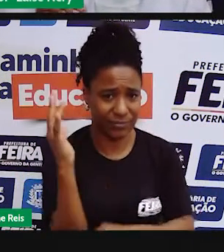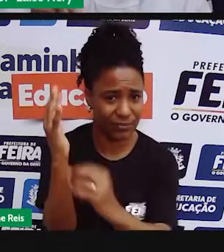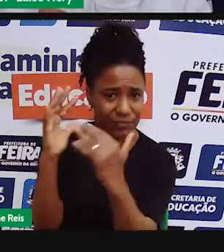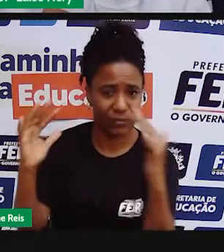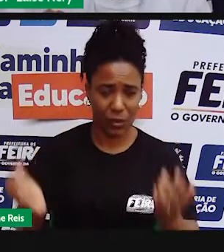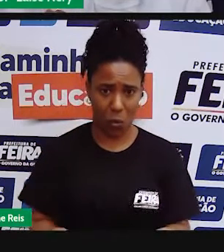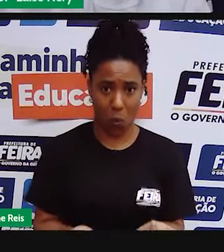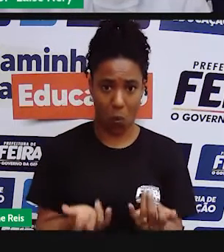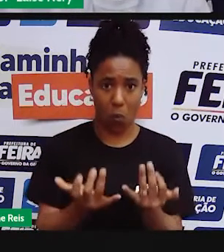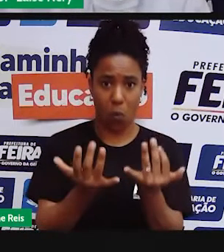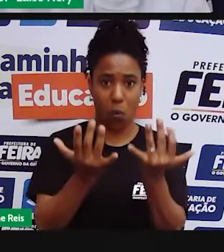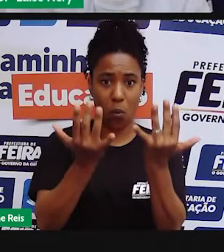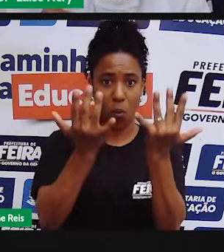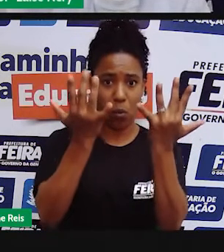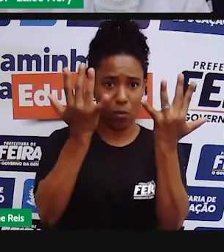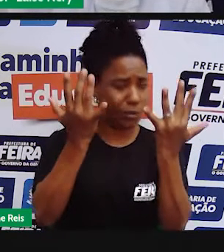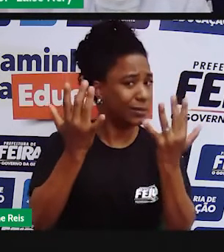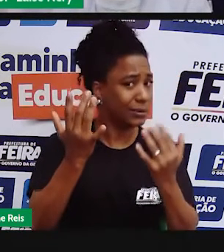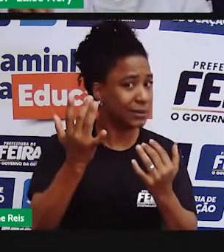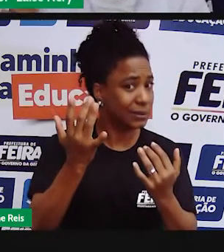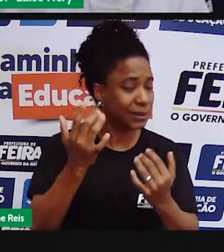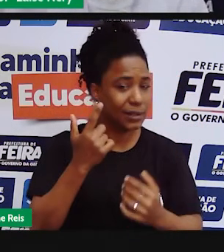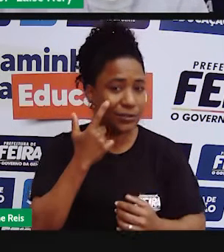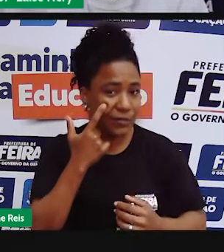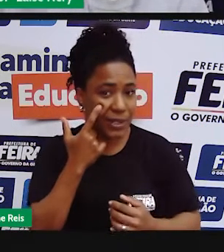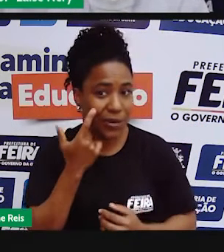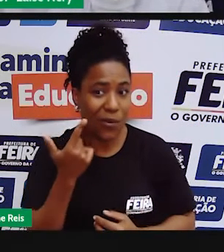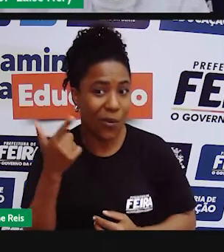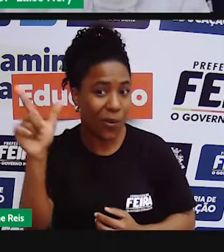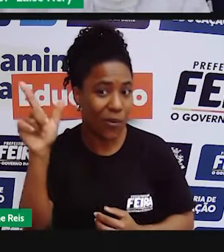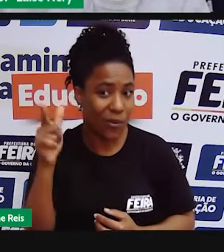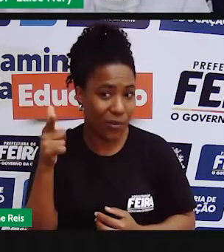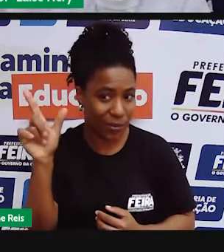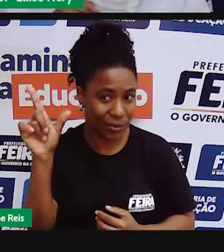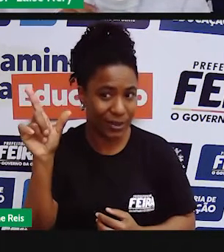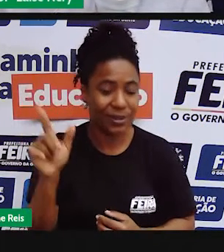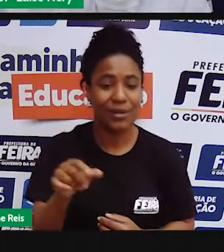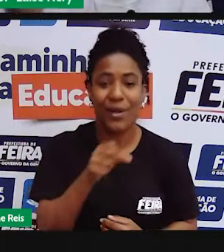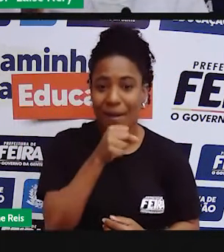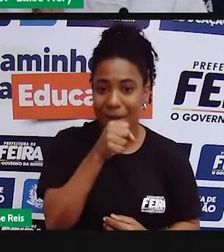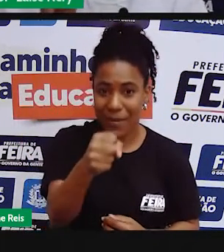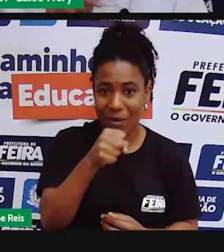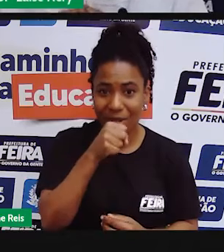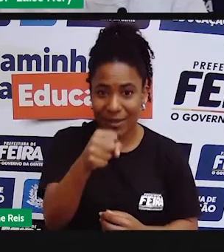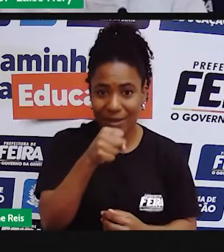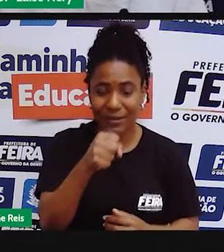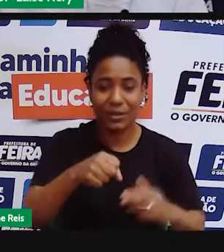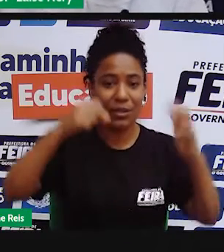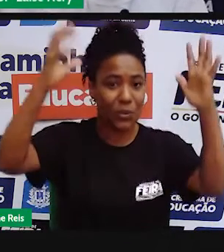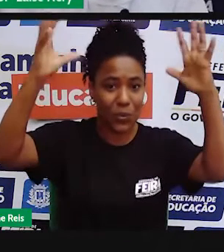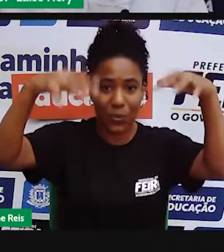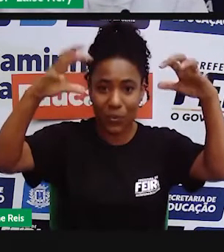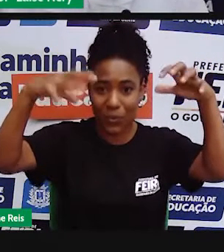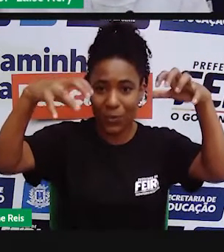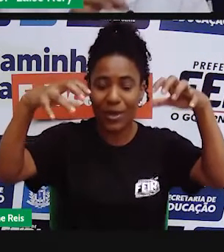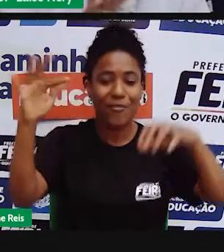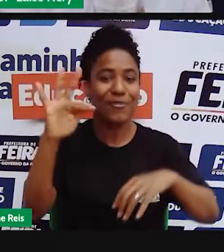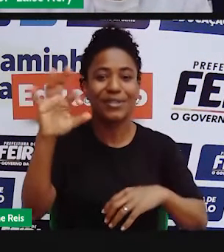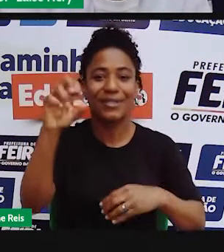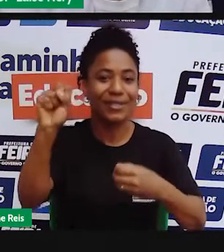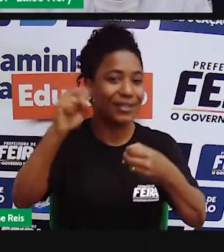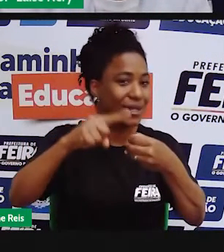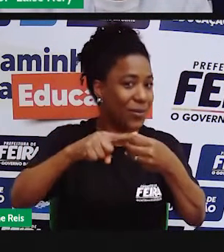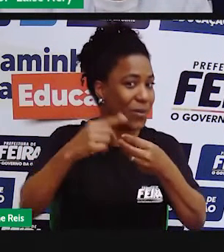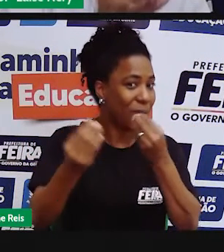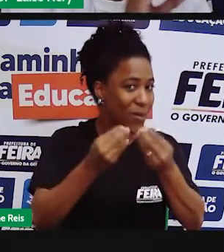A gente tem uma outra reportagem que vai apresentar a chegada da chuva e os seus efeitos na zona rural de Feira de Santana.